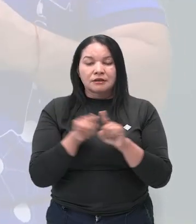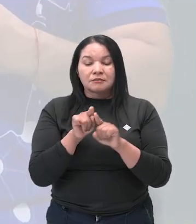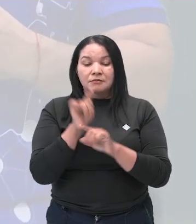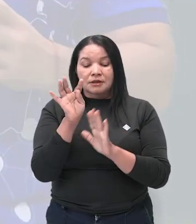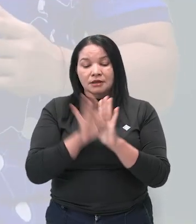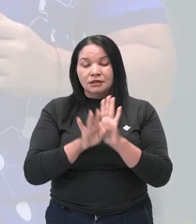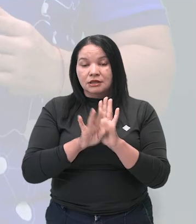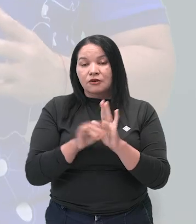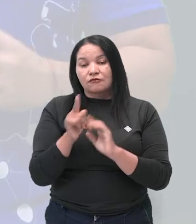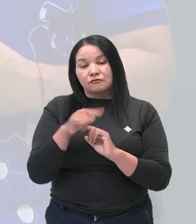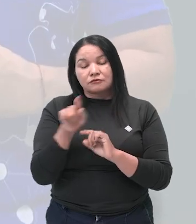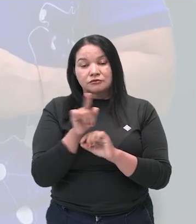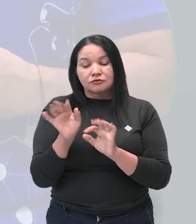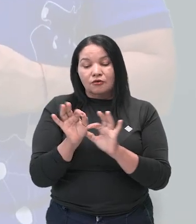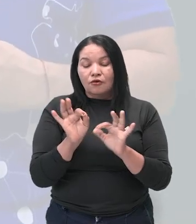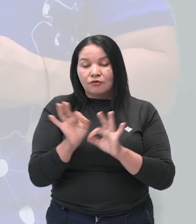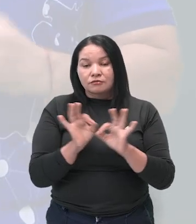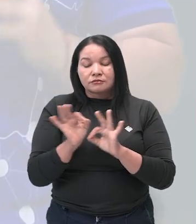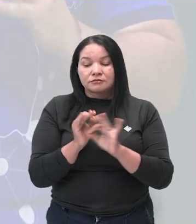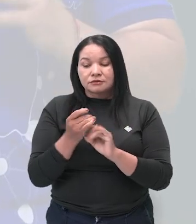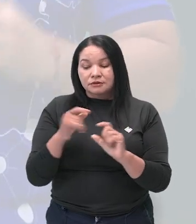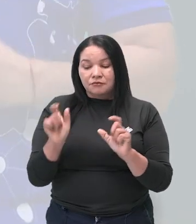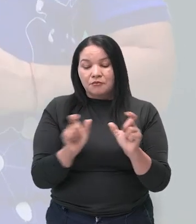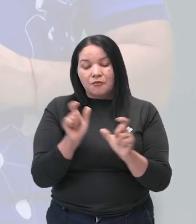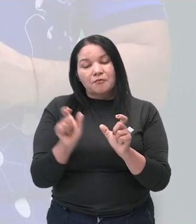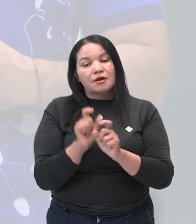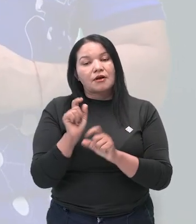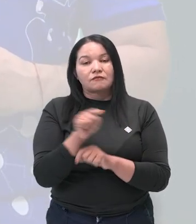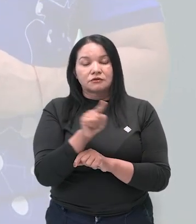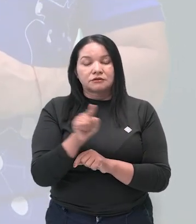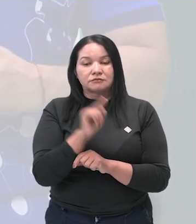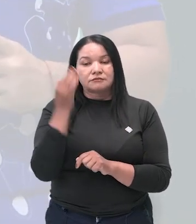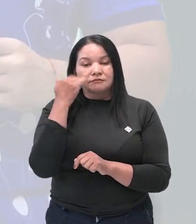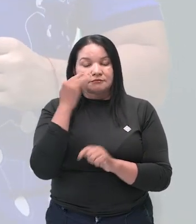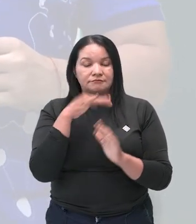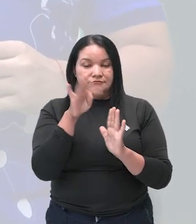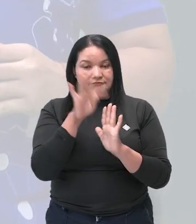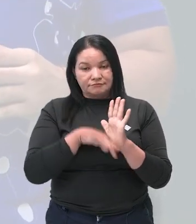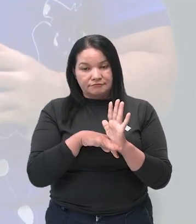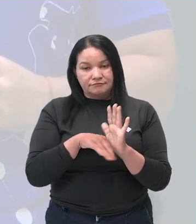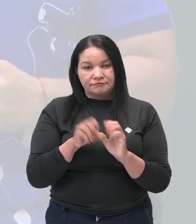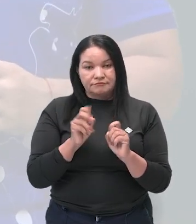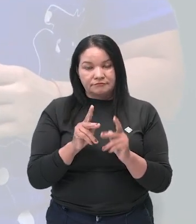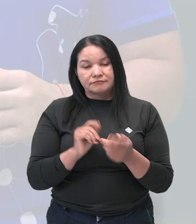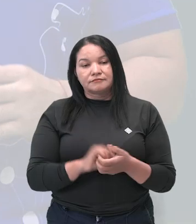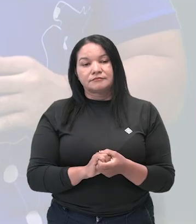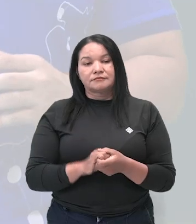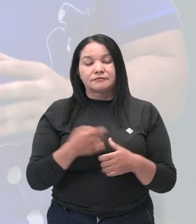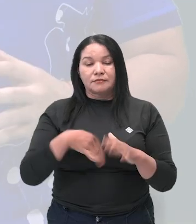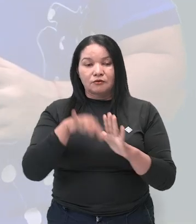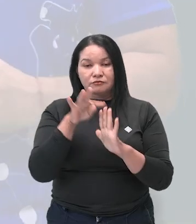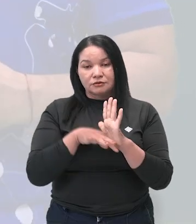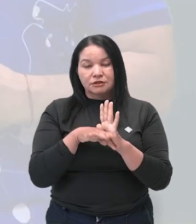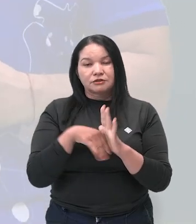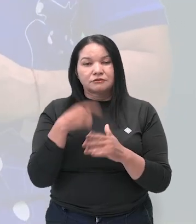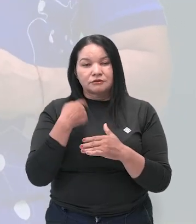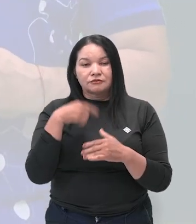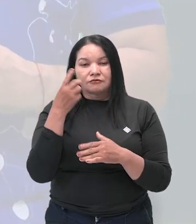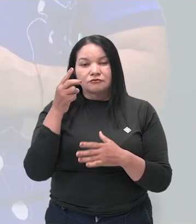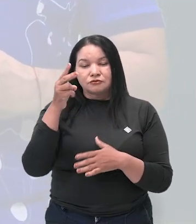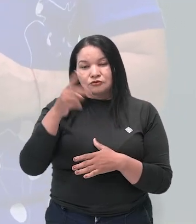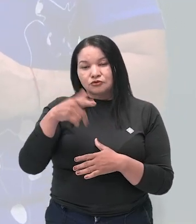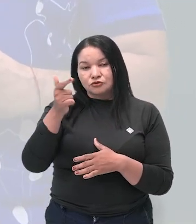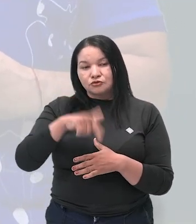vai juntar e você vai conseguir entender bacana o texto. E falando em texto, vamos voltar lá para o texto que